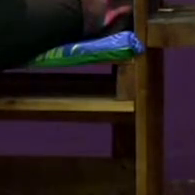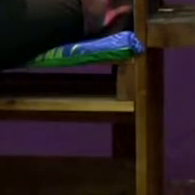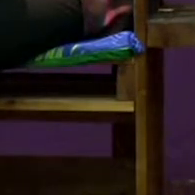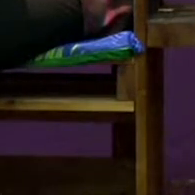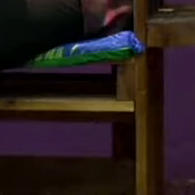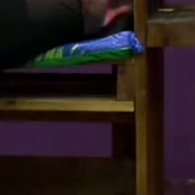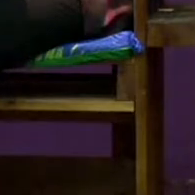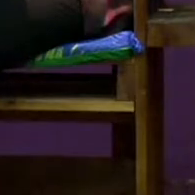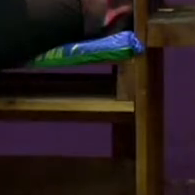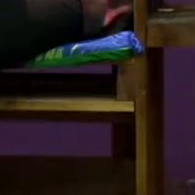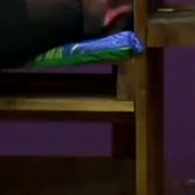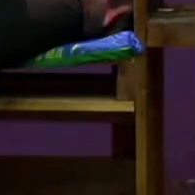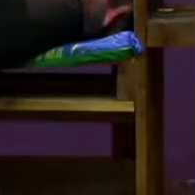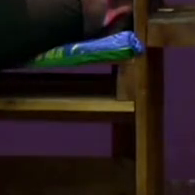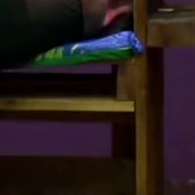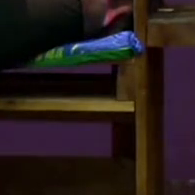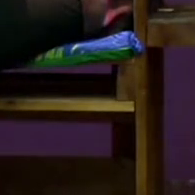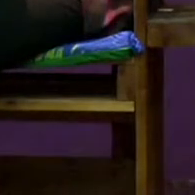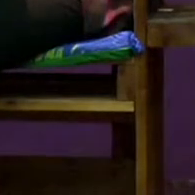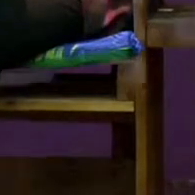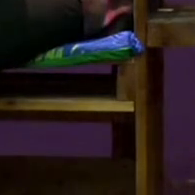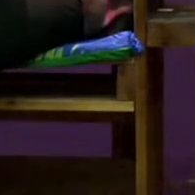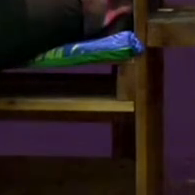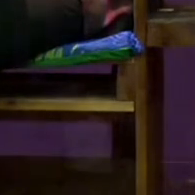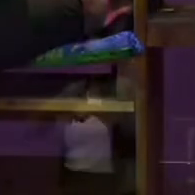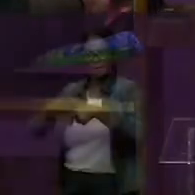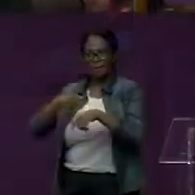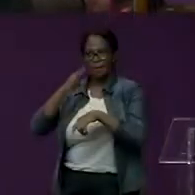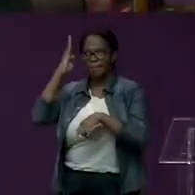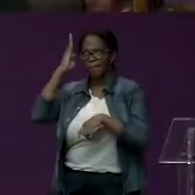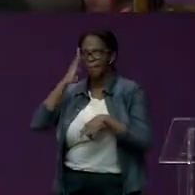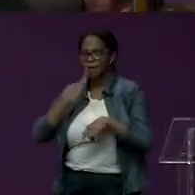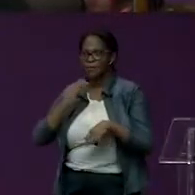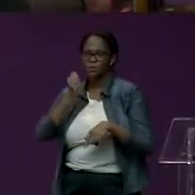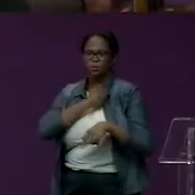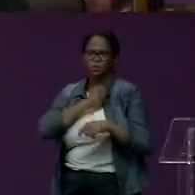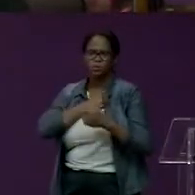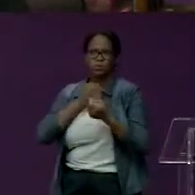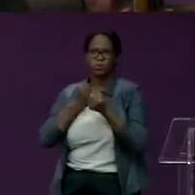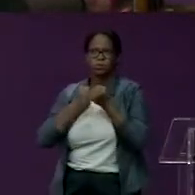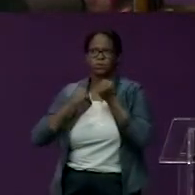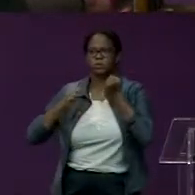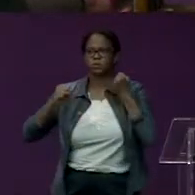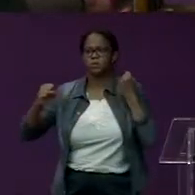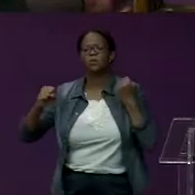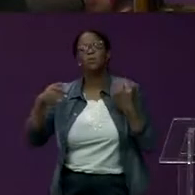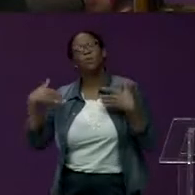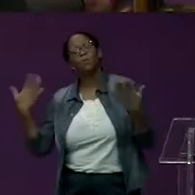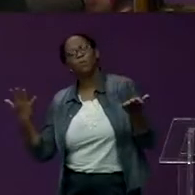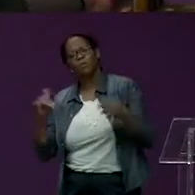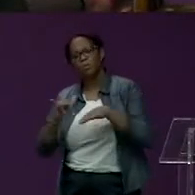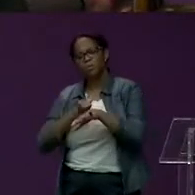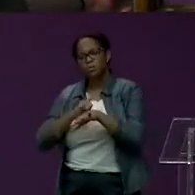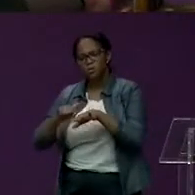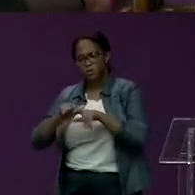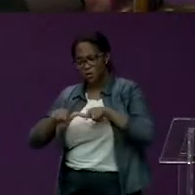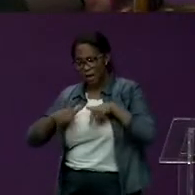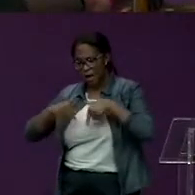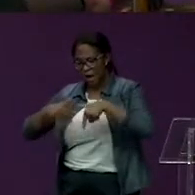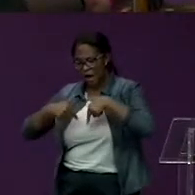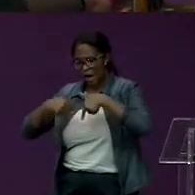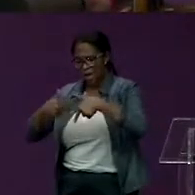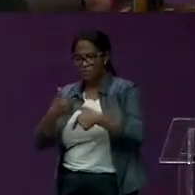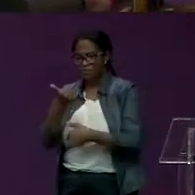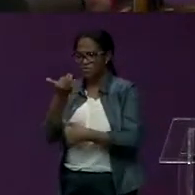de abrangência nacional num país de dimensões continentais. Quais foram as estratégias, que ações a gente teve ao longo desses